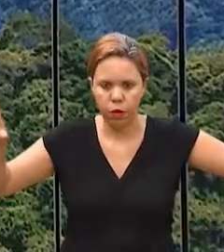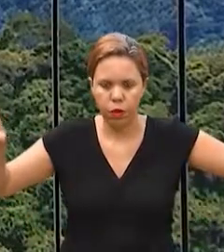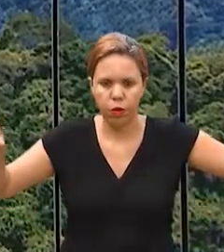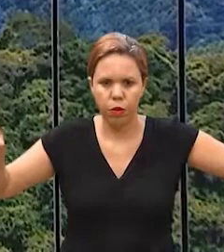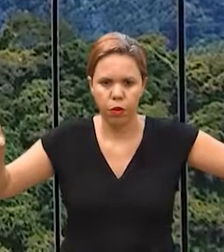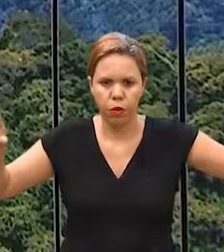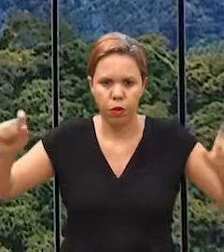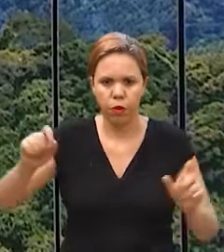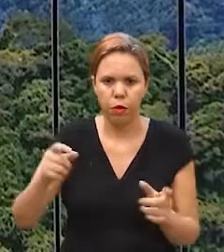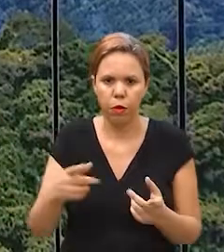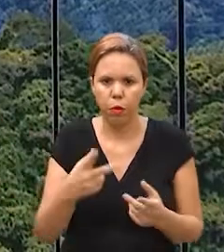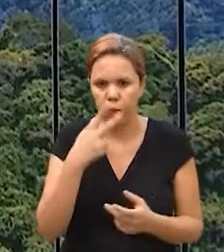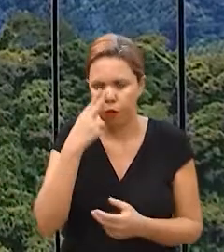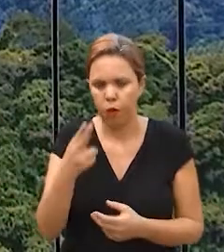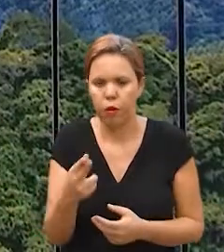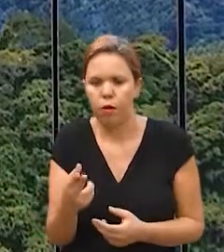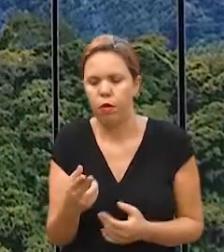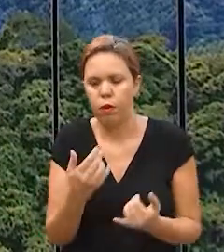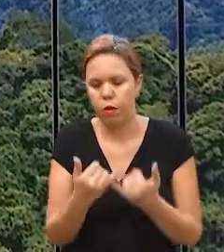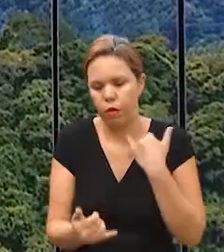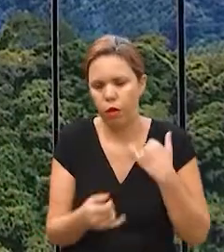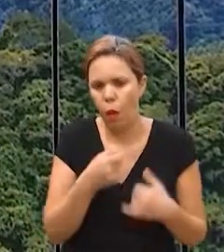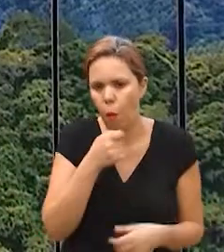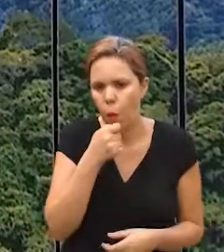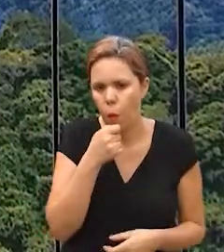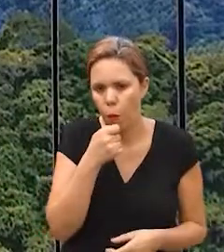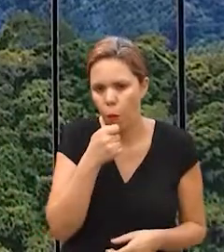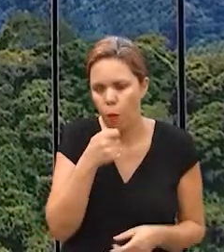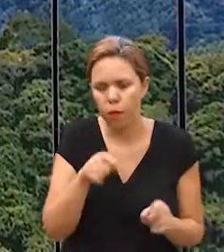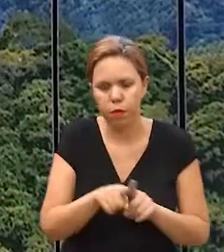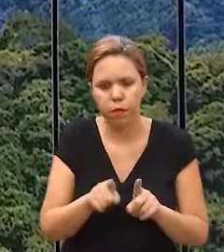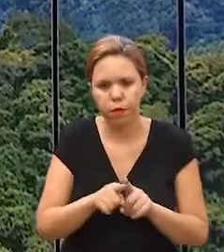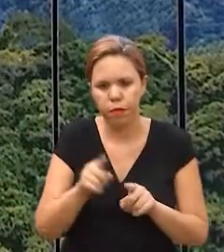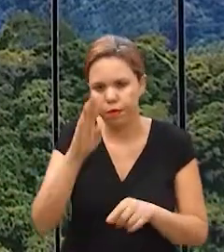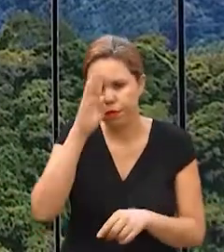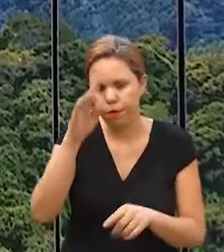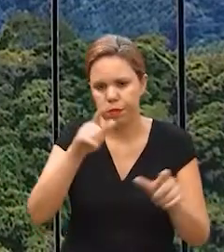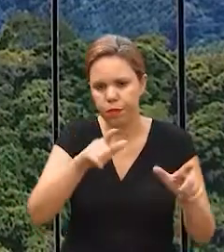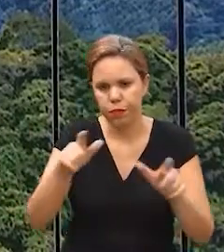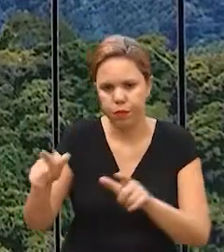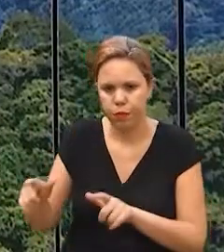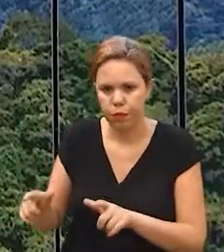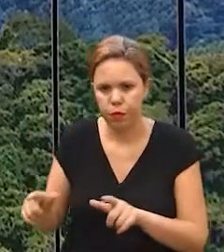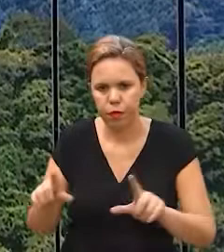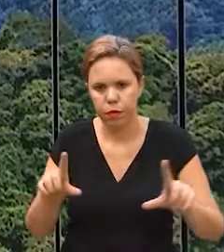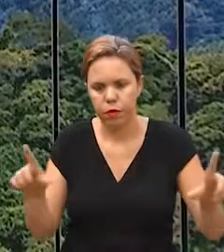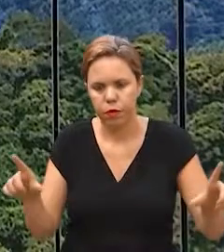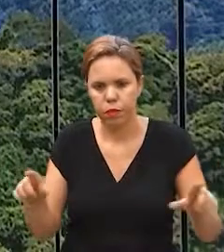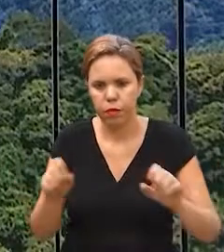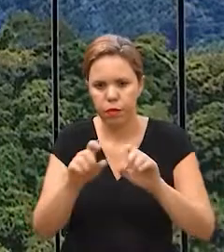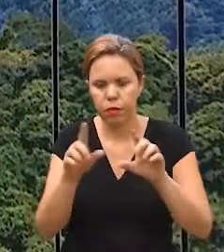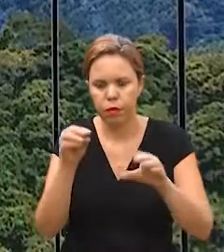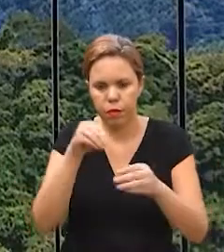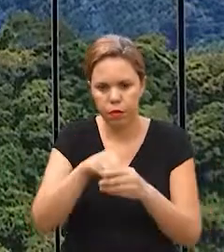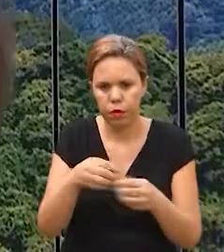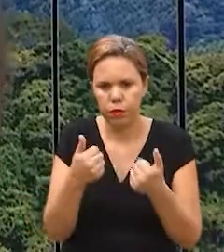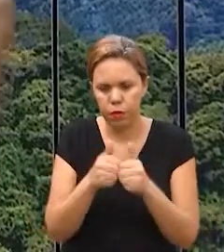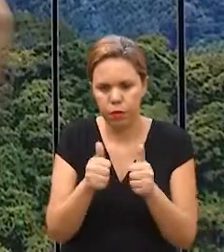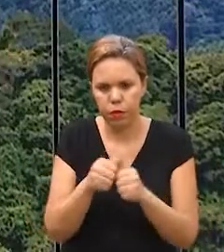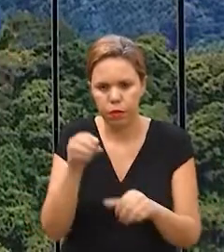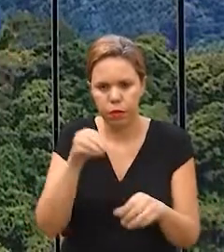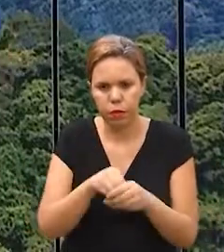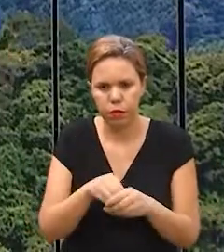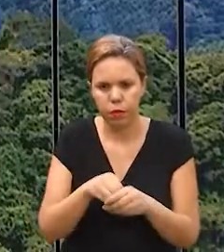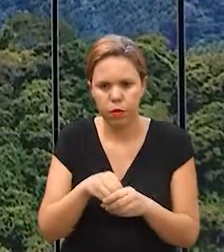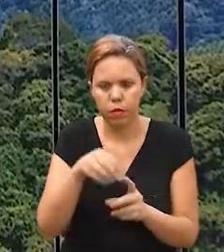pirulito distribuídos nos principais pontos da cidade, cartazes em ônibus, panfletos, nos pontos de